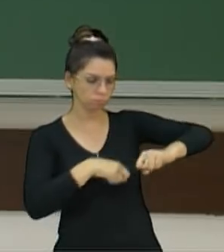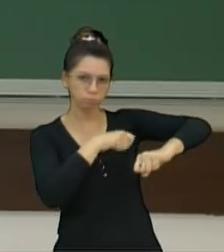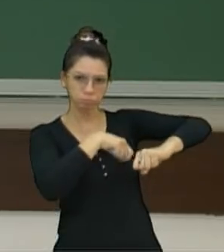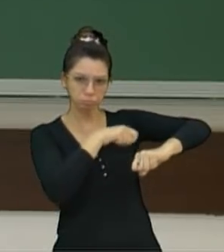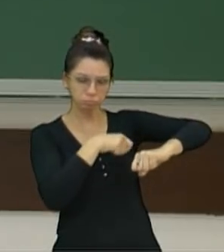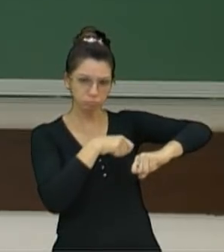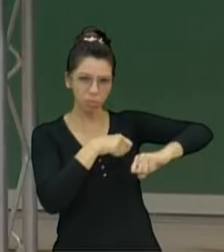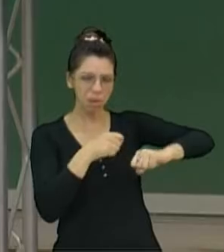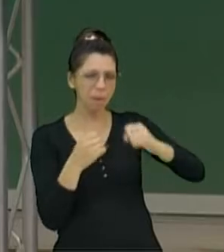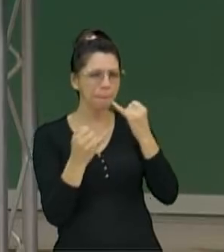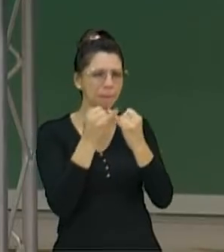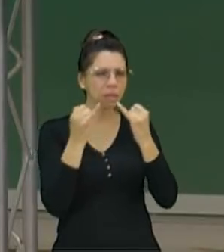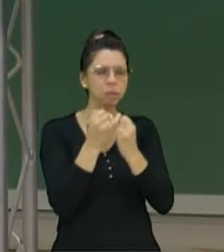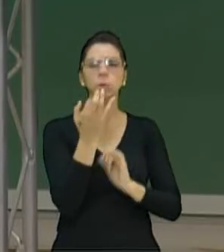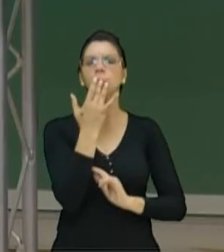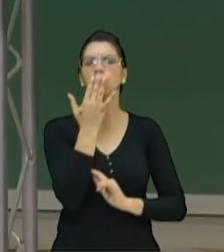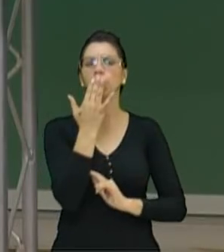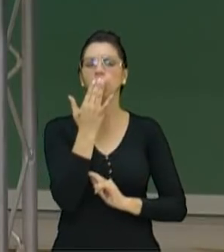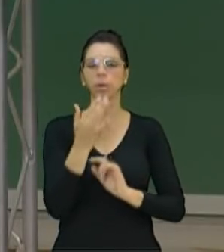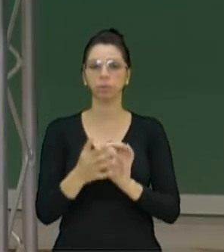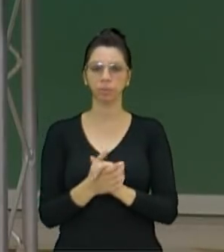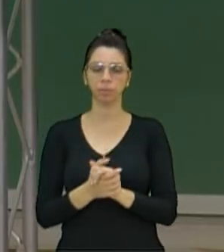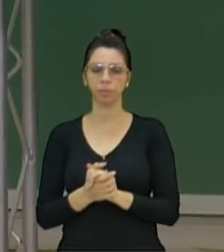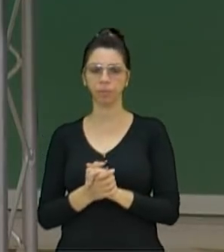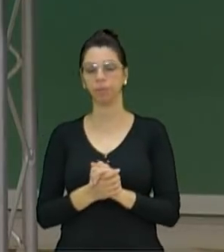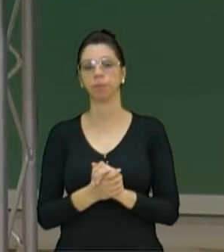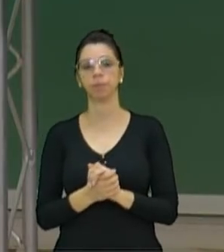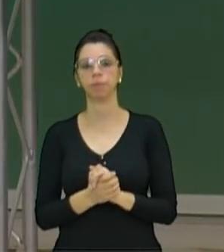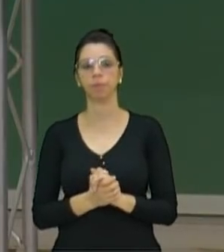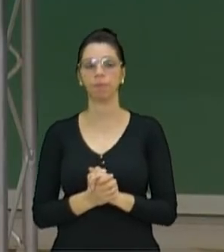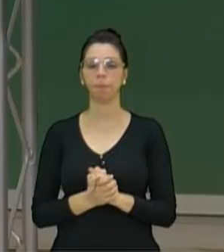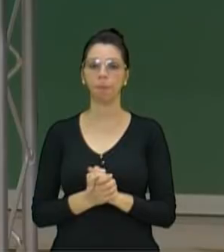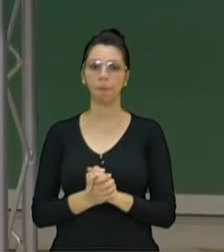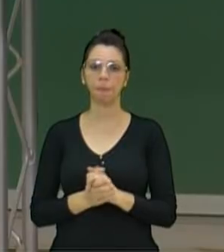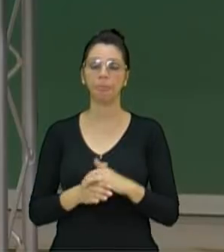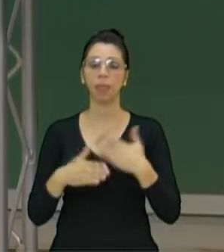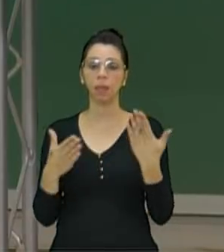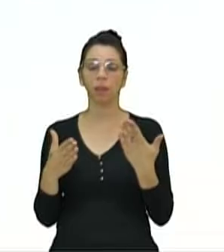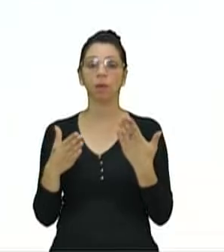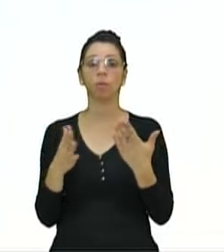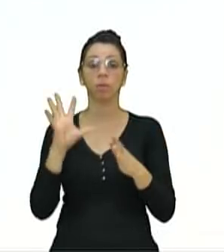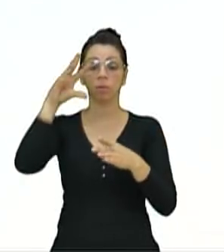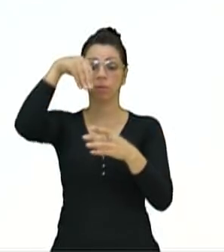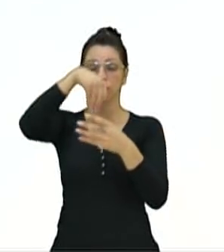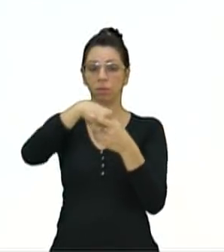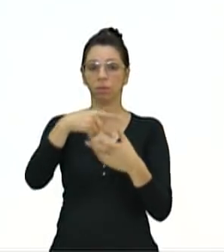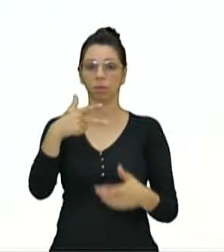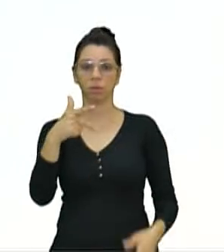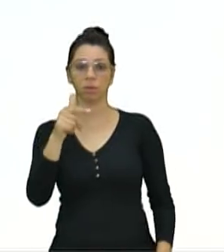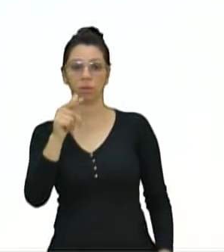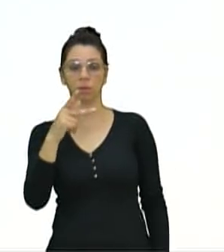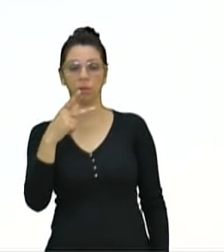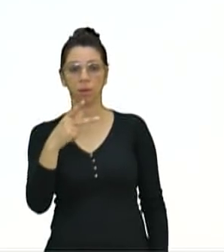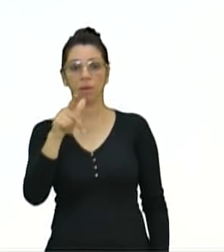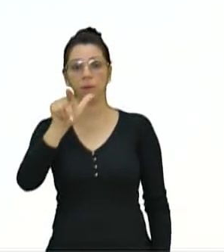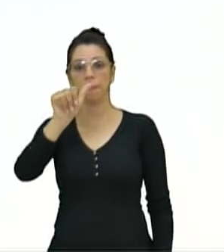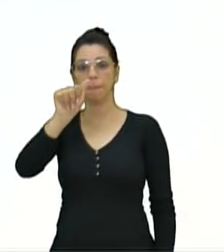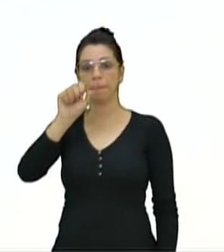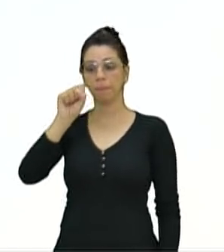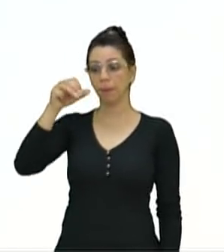tá? A linfa, ela vai ser formada pelo quê? Por plasma sanguíneo,